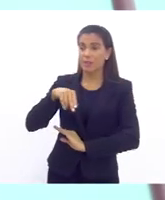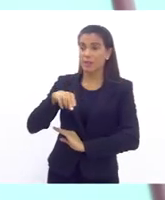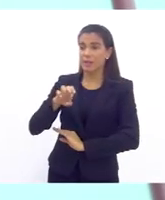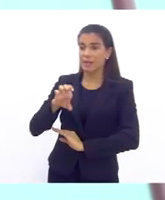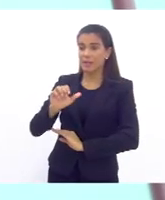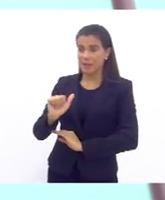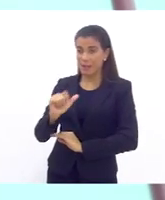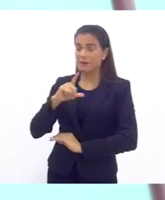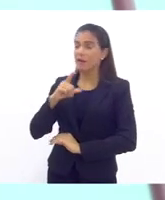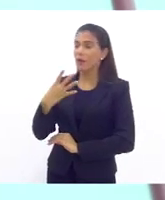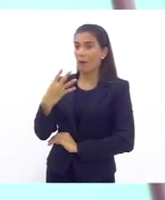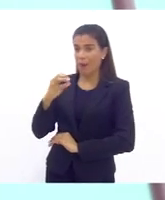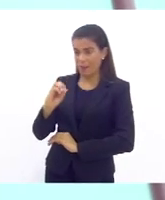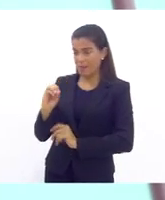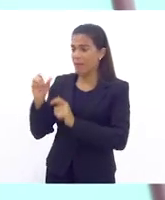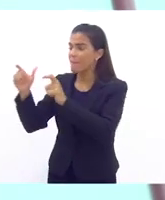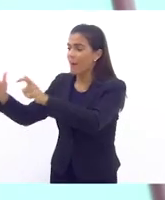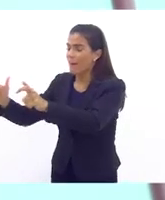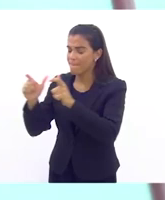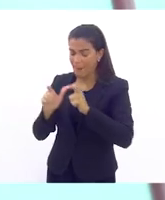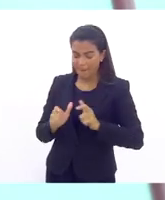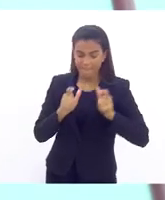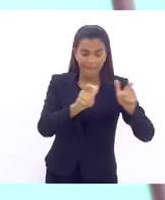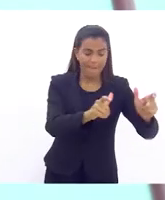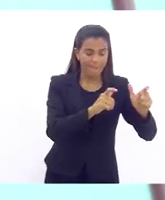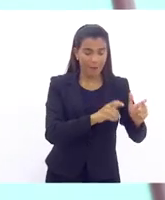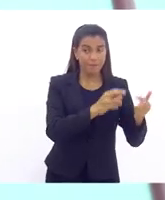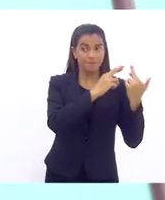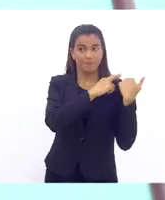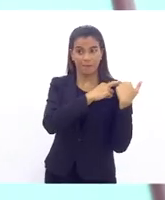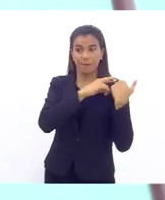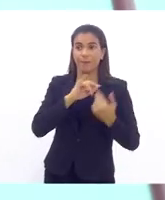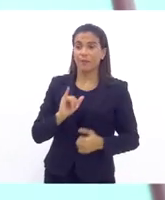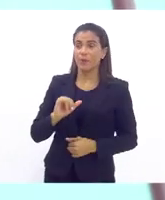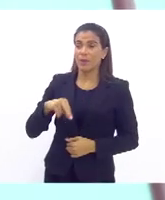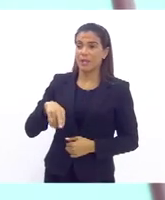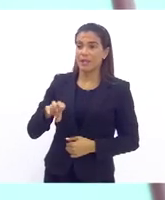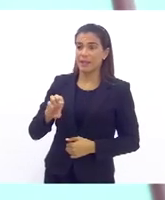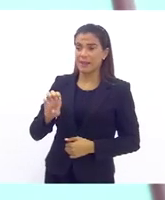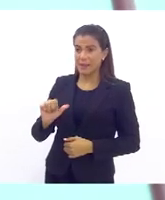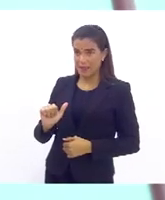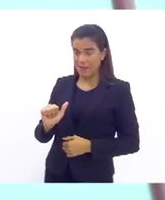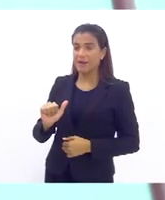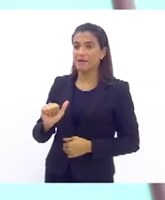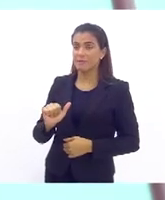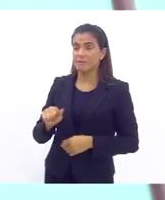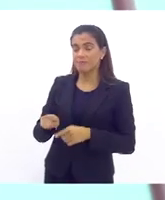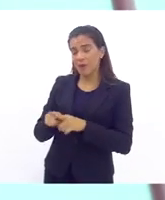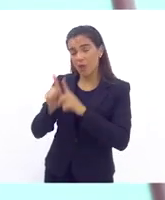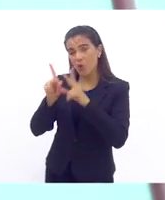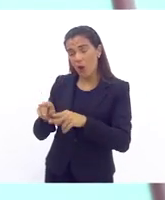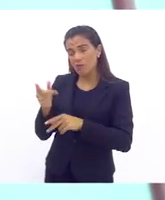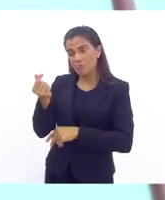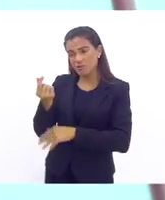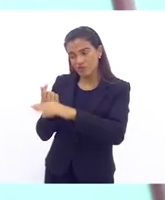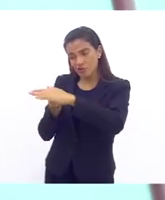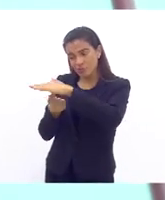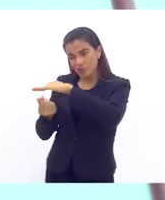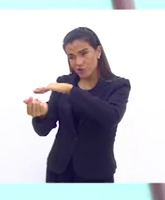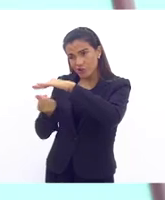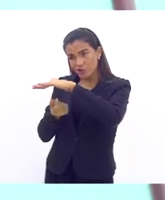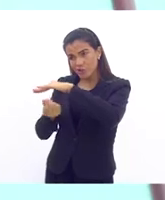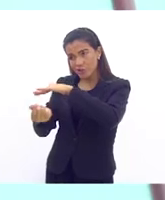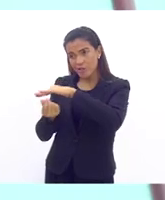aqui 40 unidades de conservação que o inec cuida com graças a Fundos como esse a gente consegue fazer e